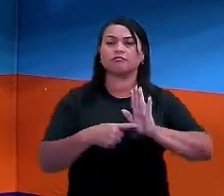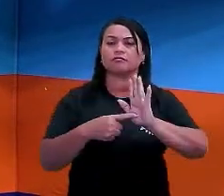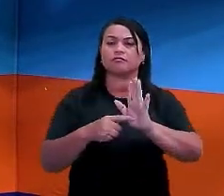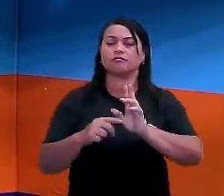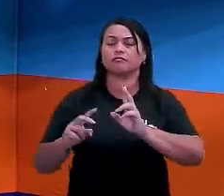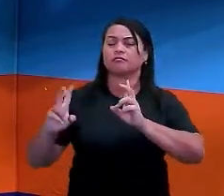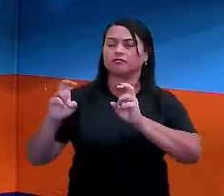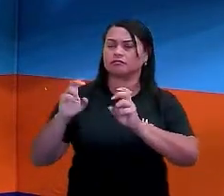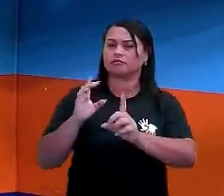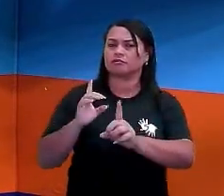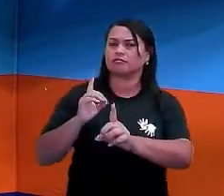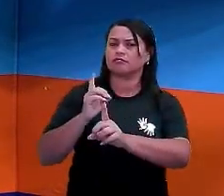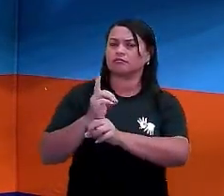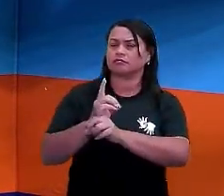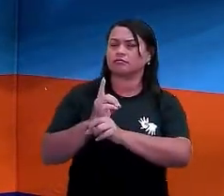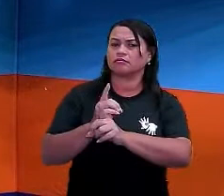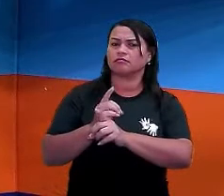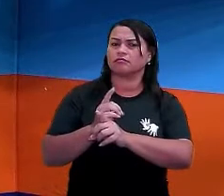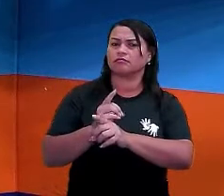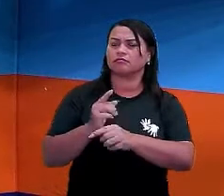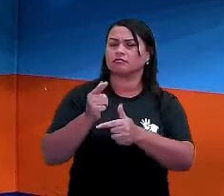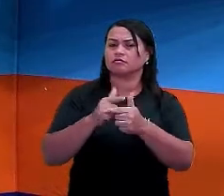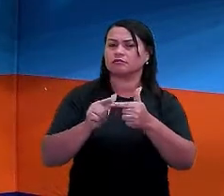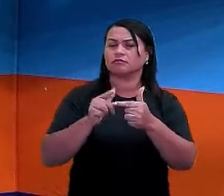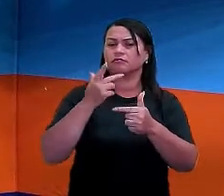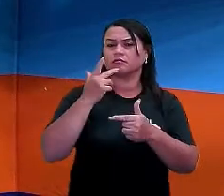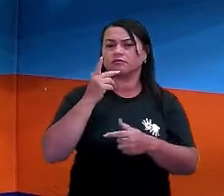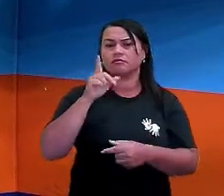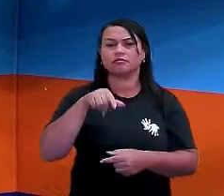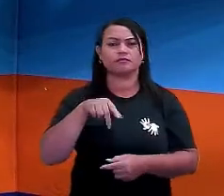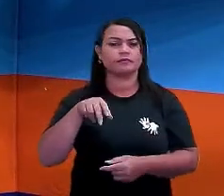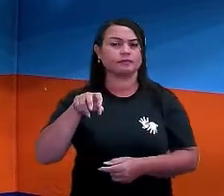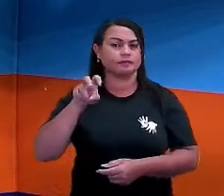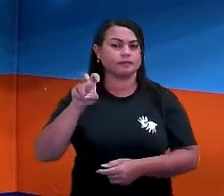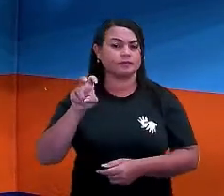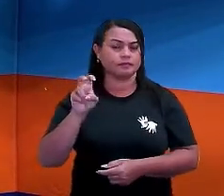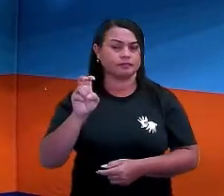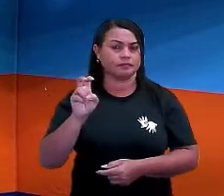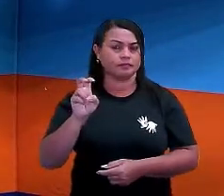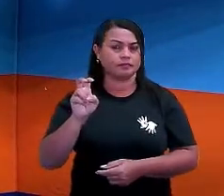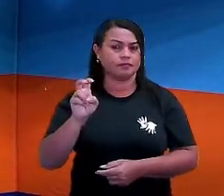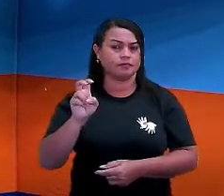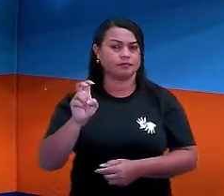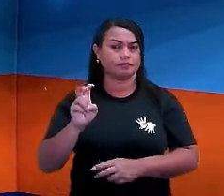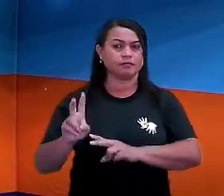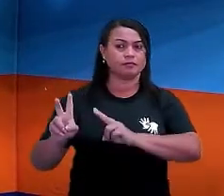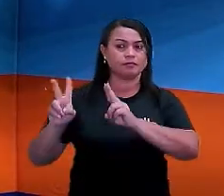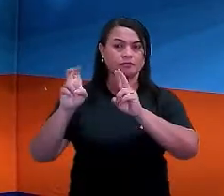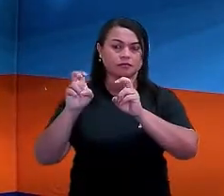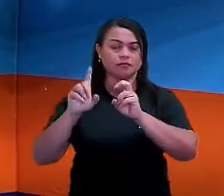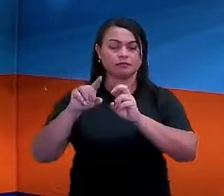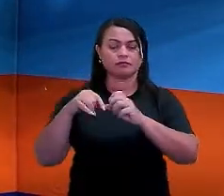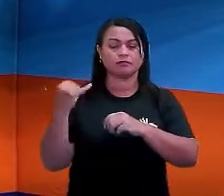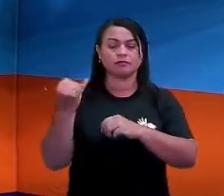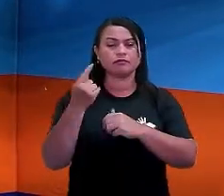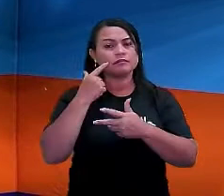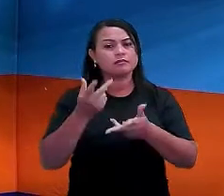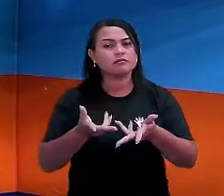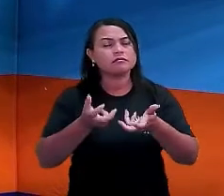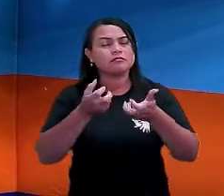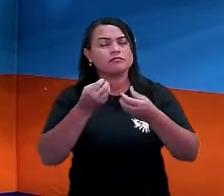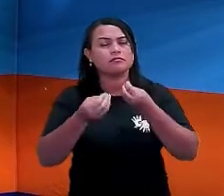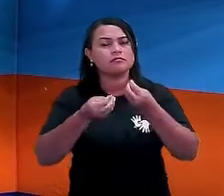que eu vou descobrir, que ele lá no problema diz que é o quinto termo, tá? Então, é importante que vocês percebam isso